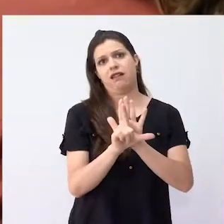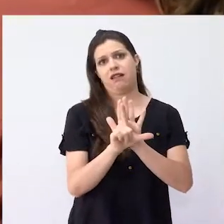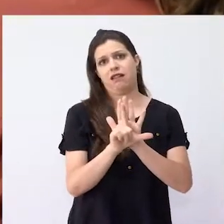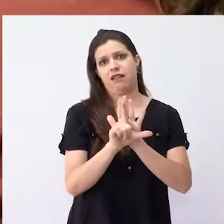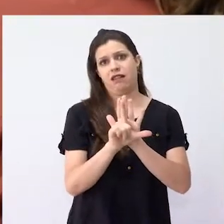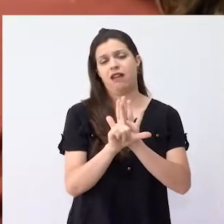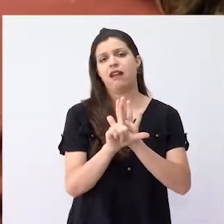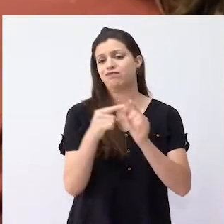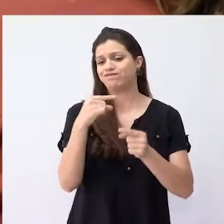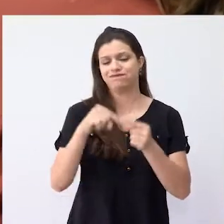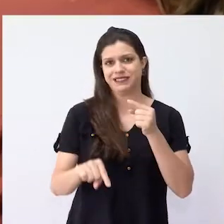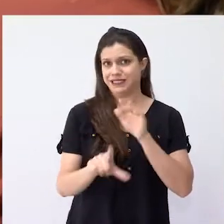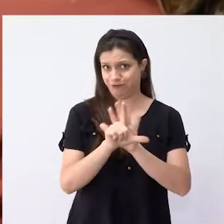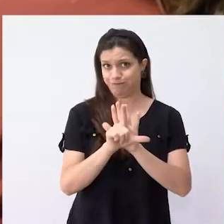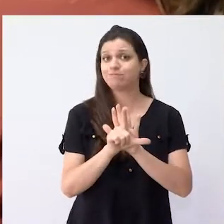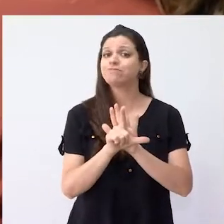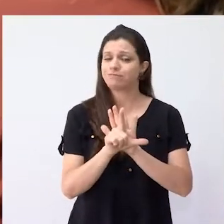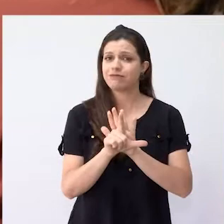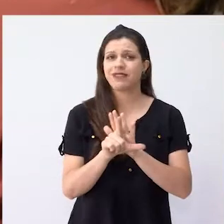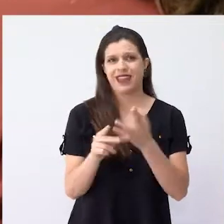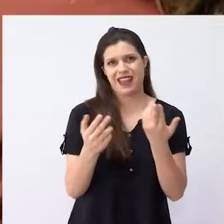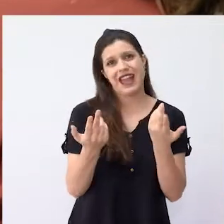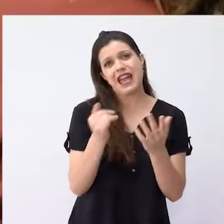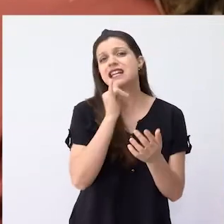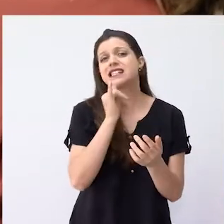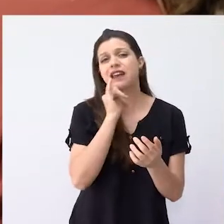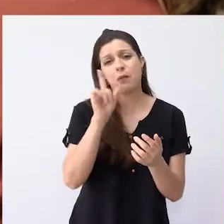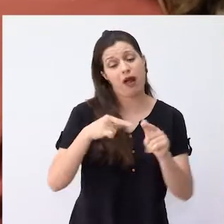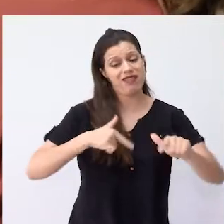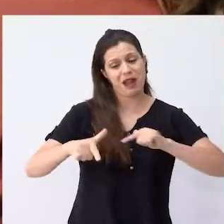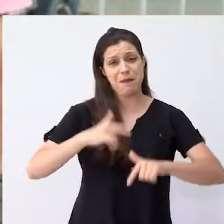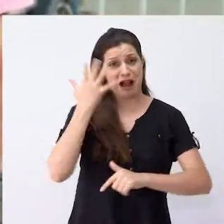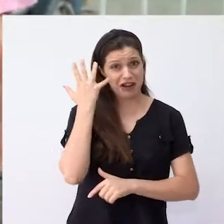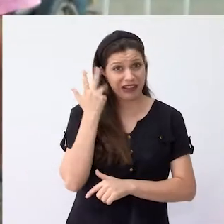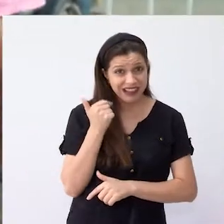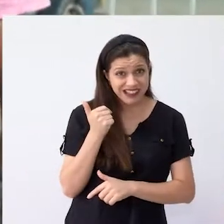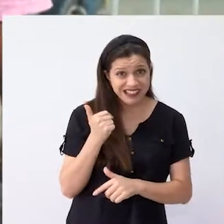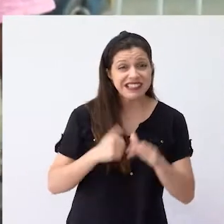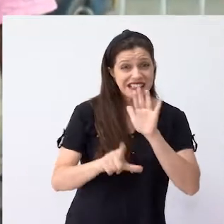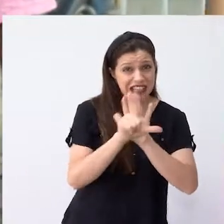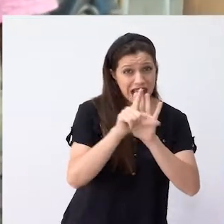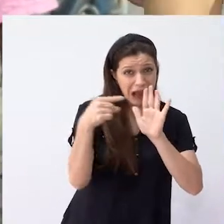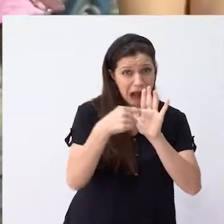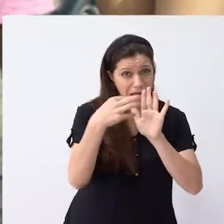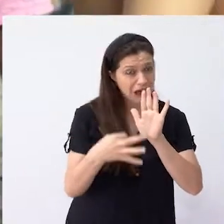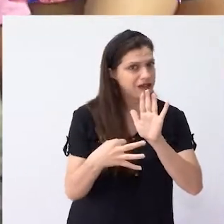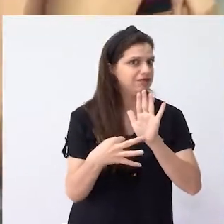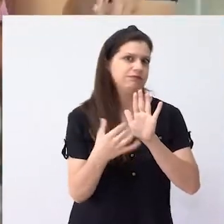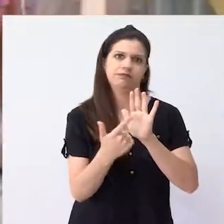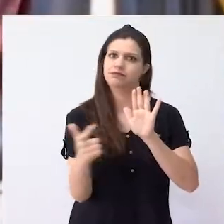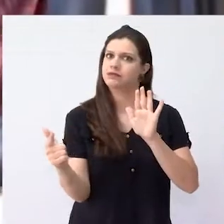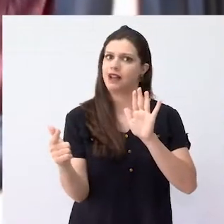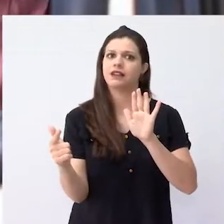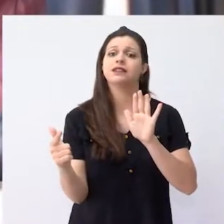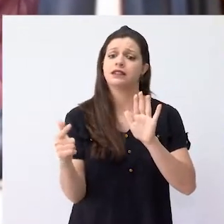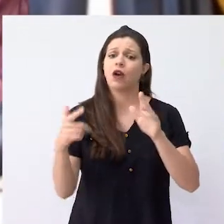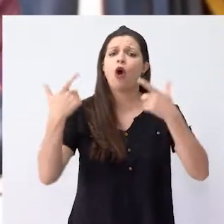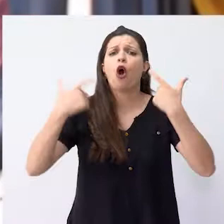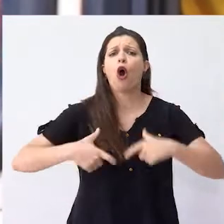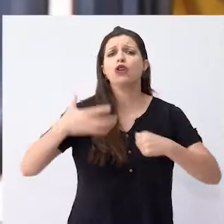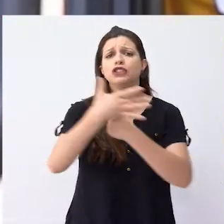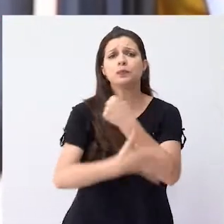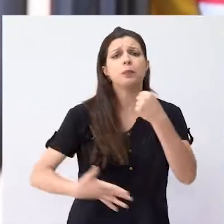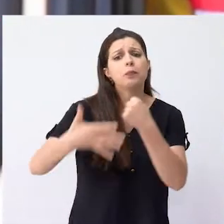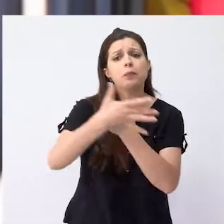principais instrumentos jurídicos, as principais leis, aonde que na Constituição a gente pode encontrar proteção para a